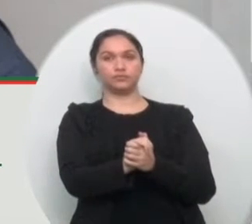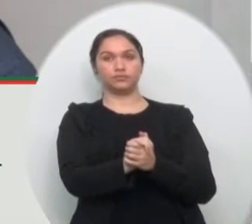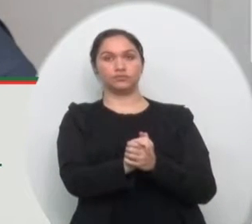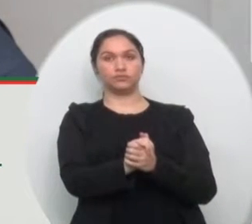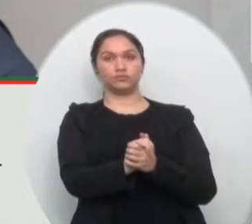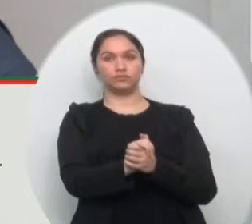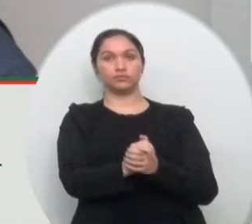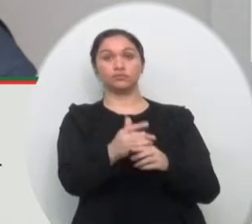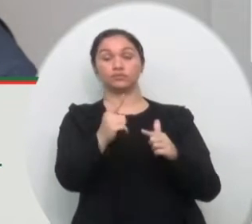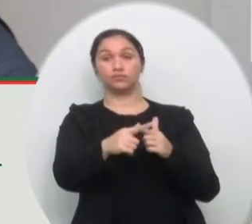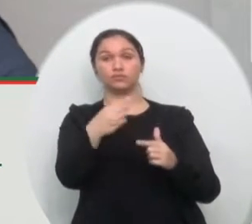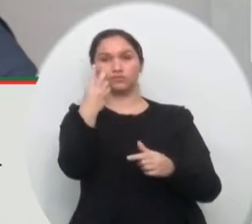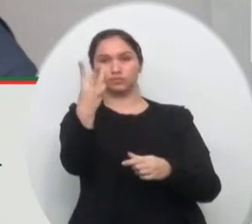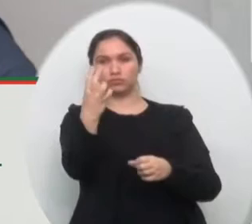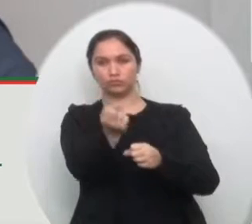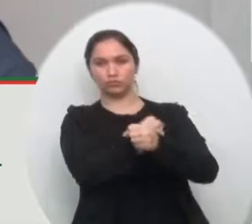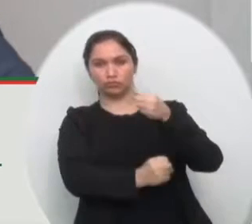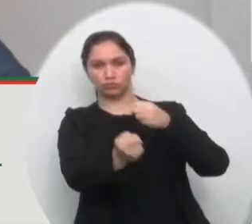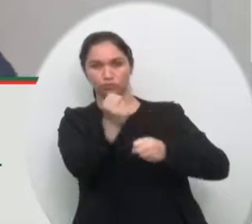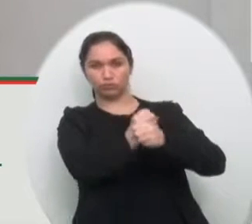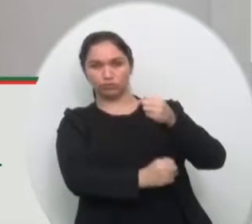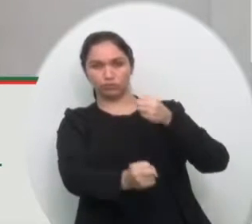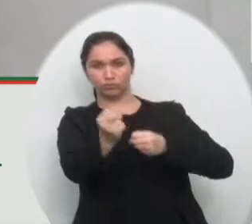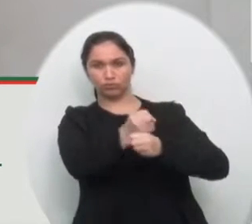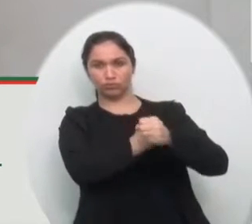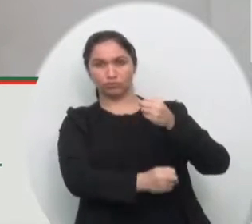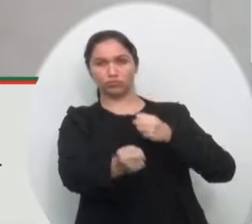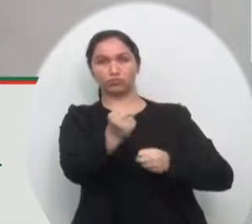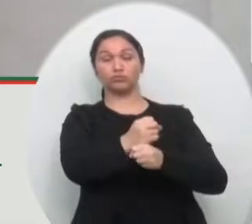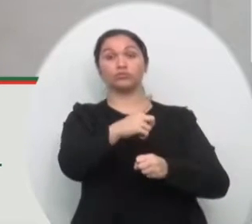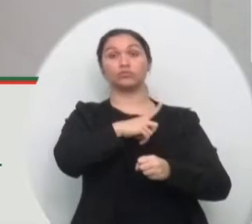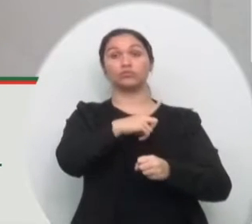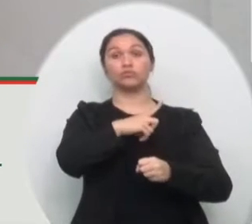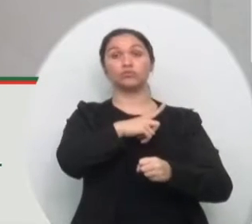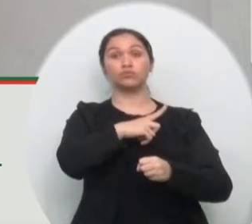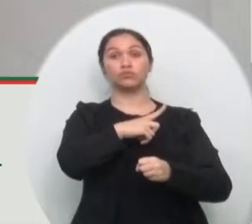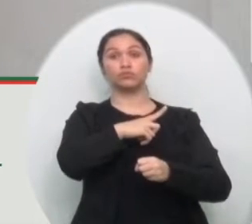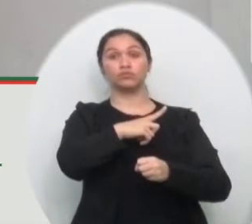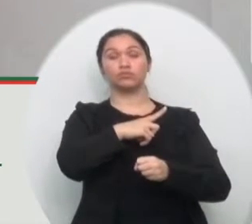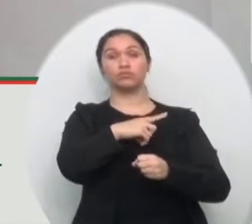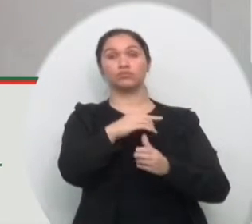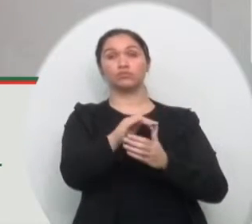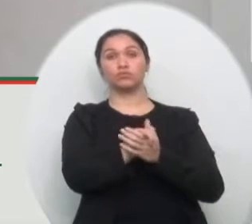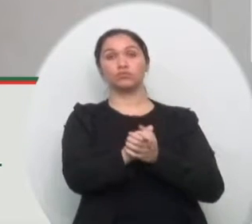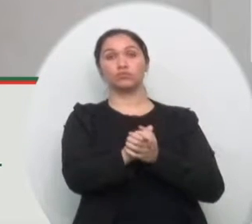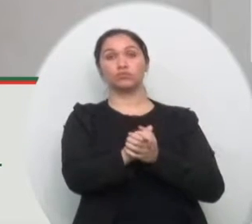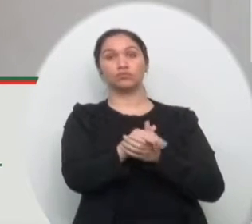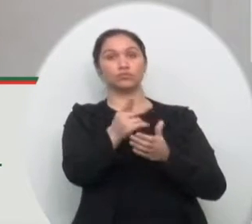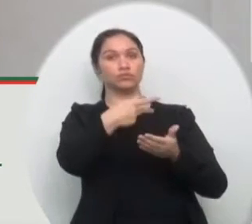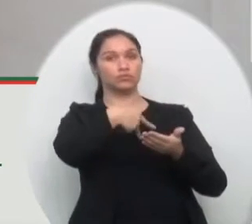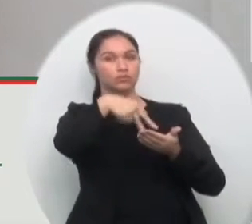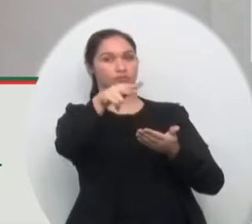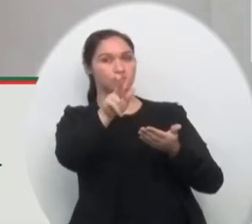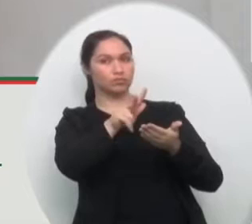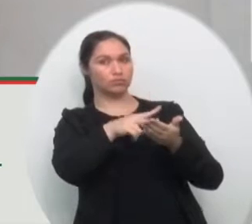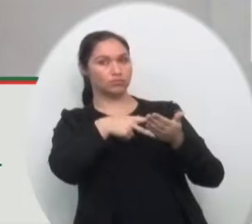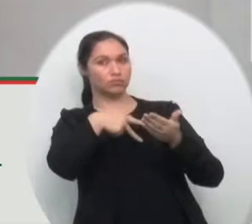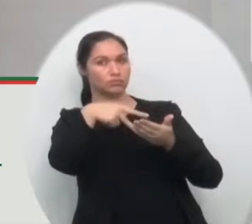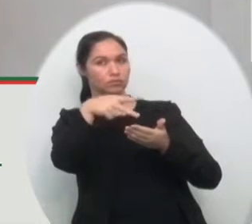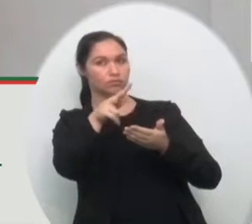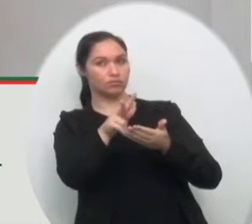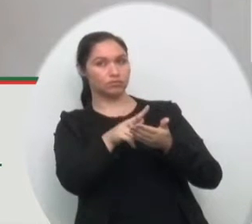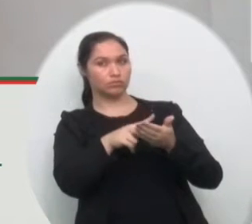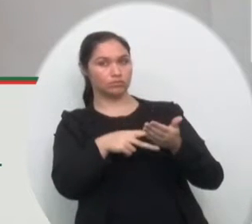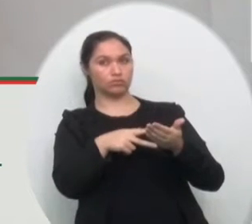há 3 anos atrás surgiram alguns desenhos infantis ensinando crianças como praticar o ato do